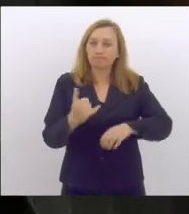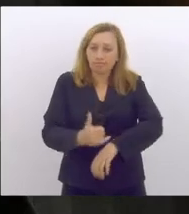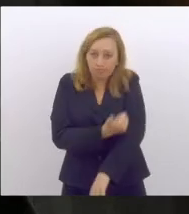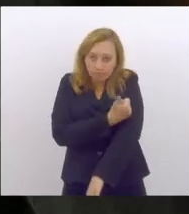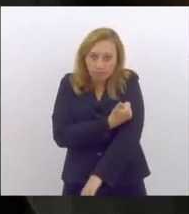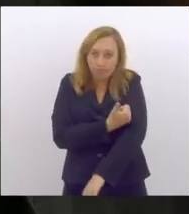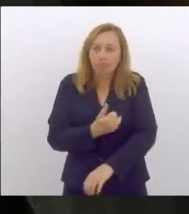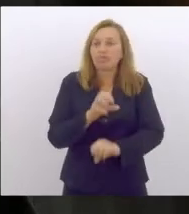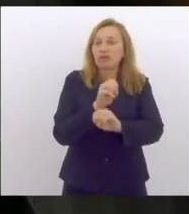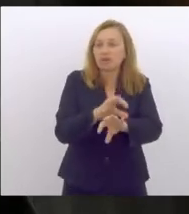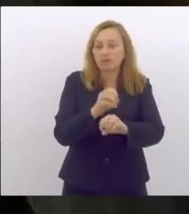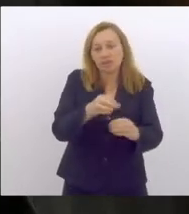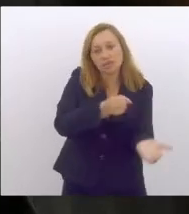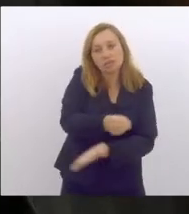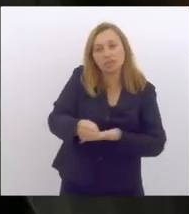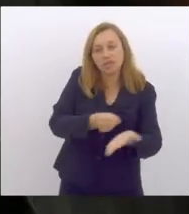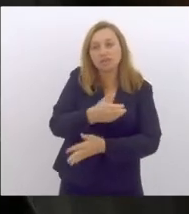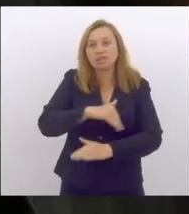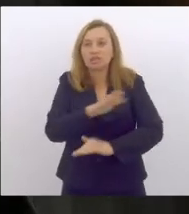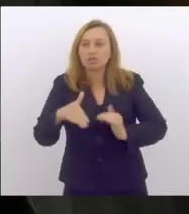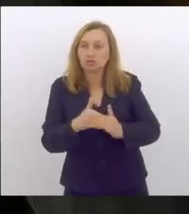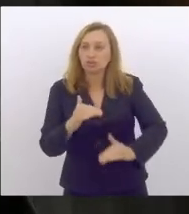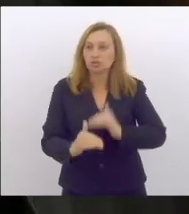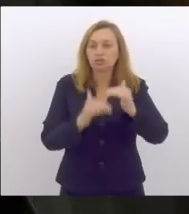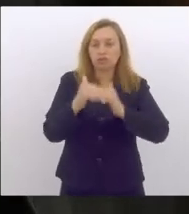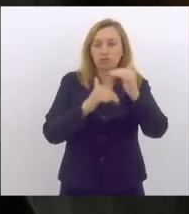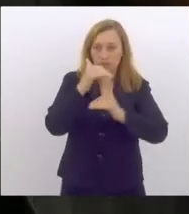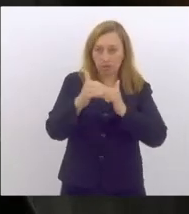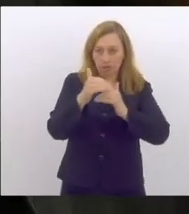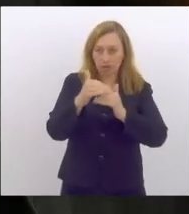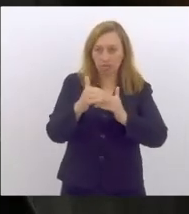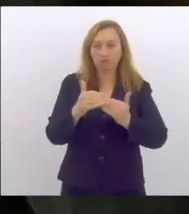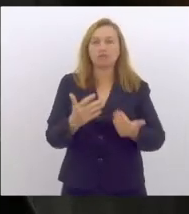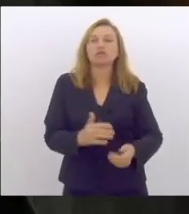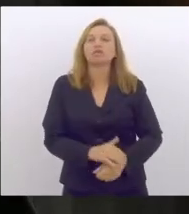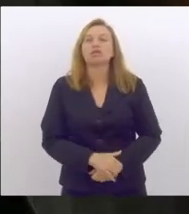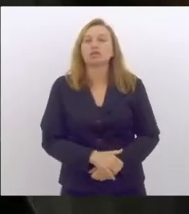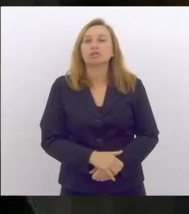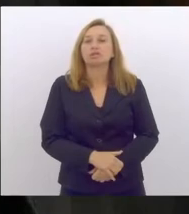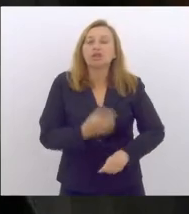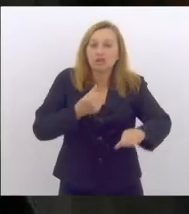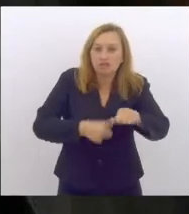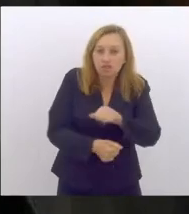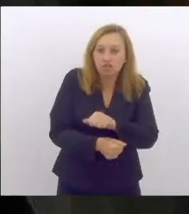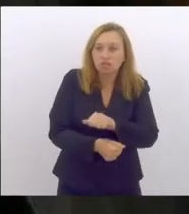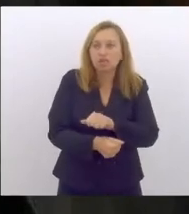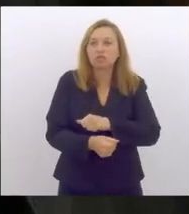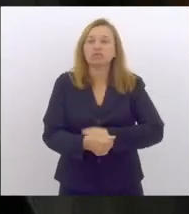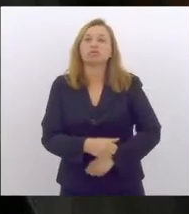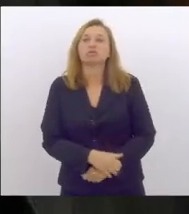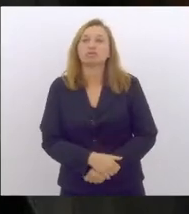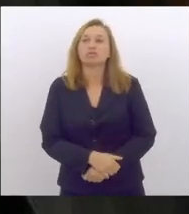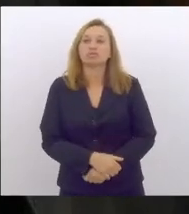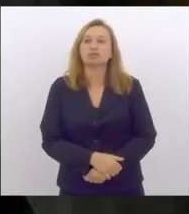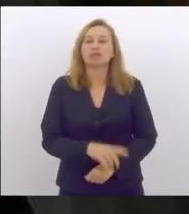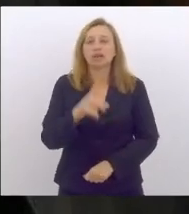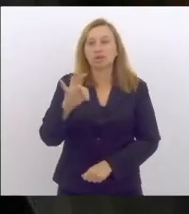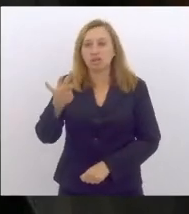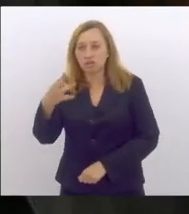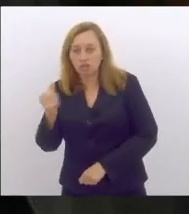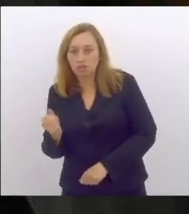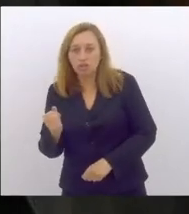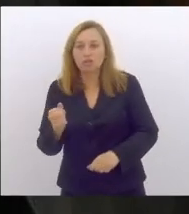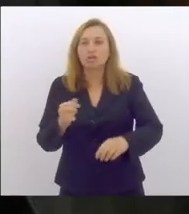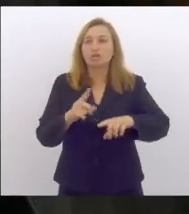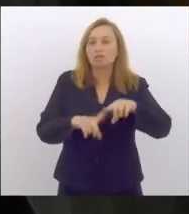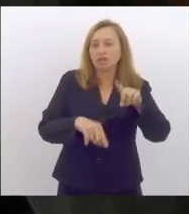da educação básica de todo o desenvolvimento da Educação Básica que pressupõe investimentos em laboratórios e material